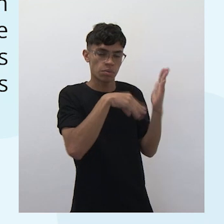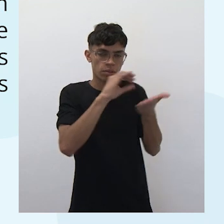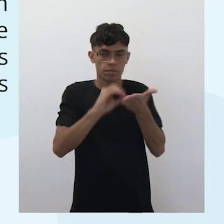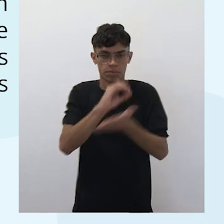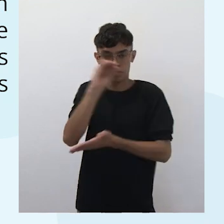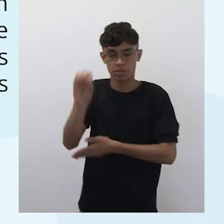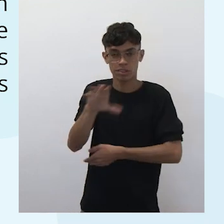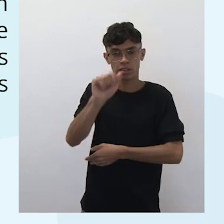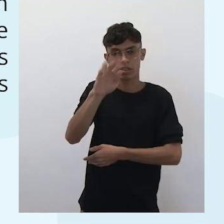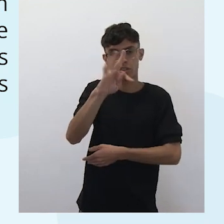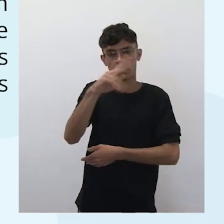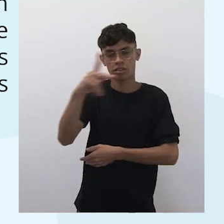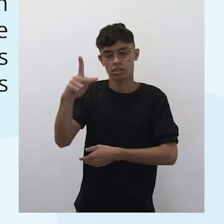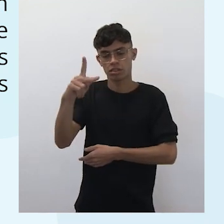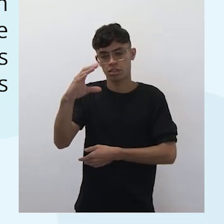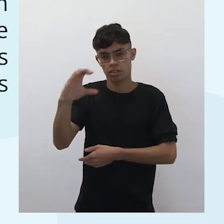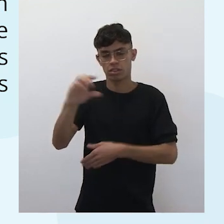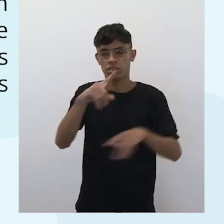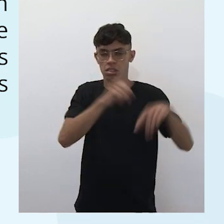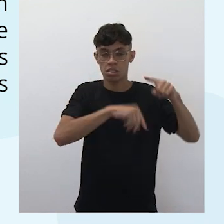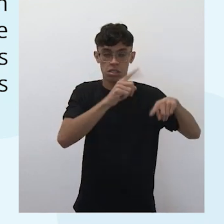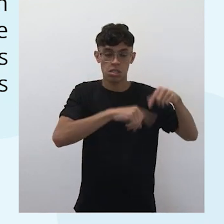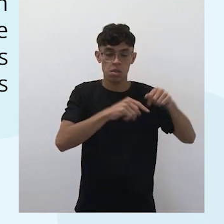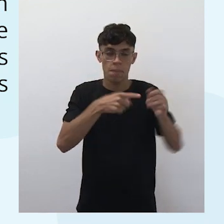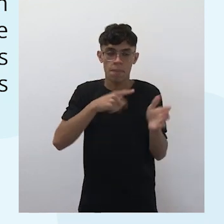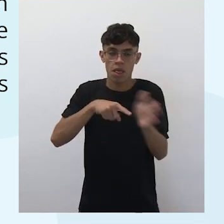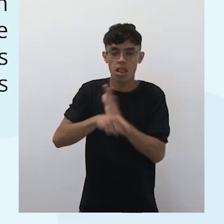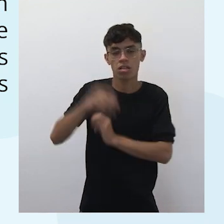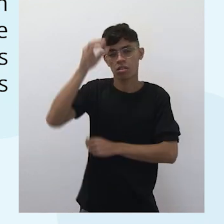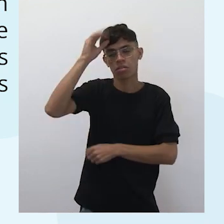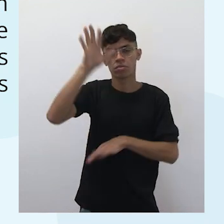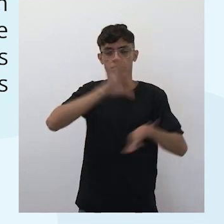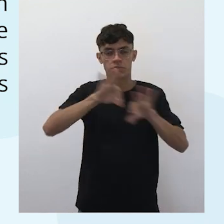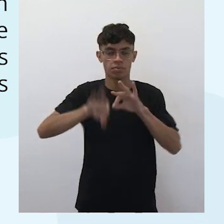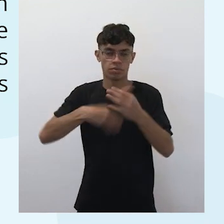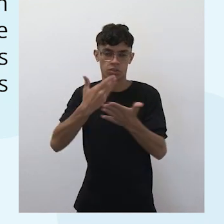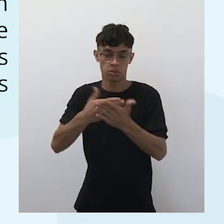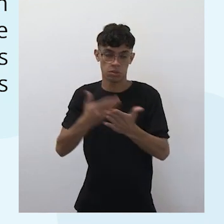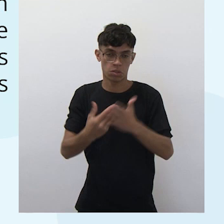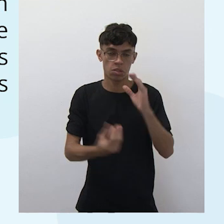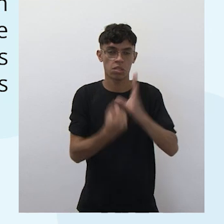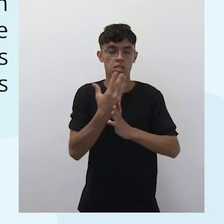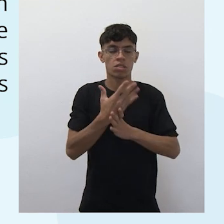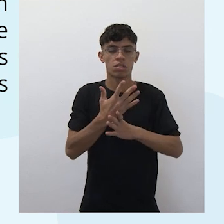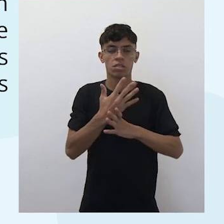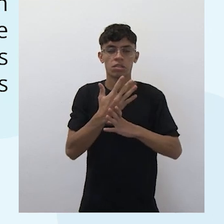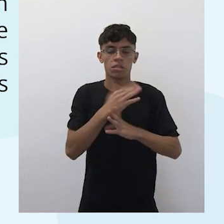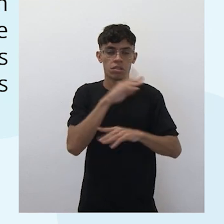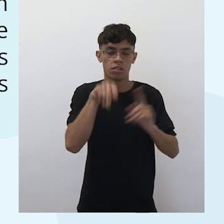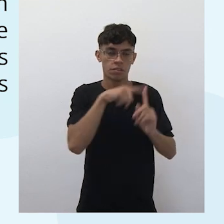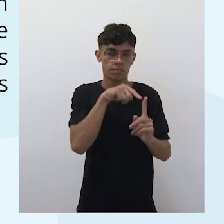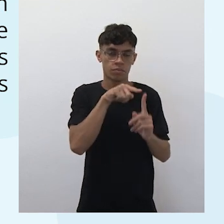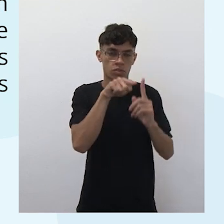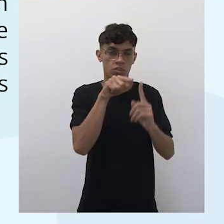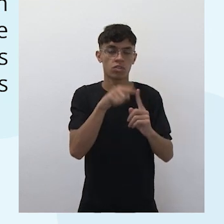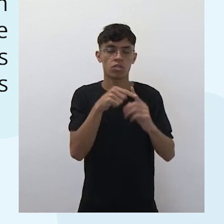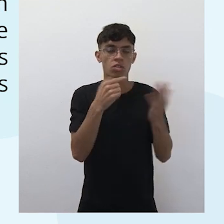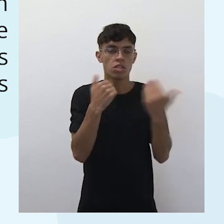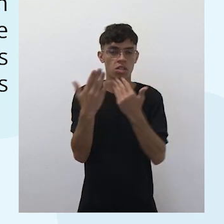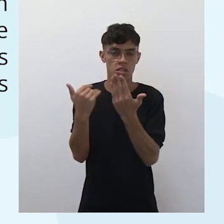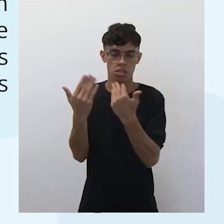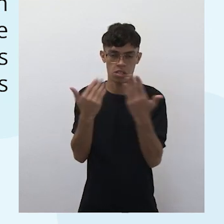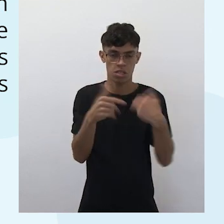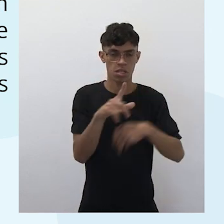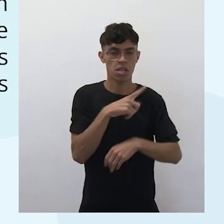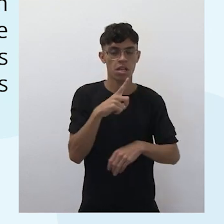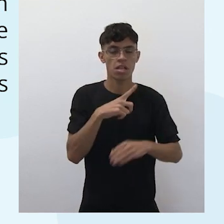mídias da TPC, os materiais disponíveis para aumento do repertório no planejamento das aulas, na perspectiva de pontualizar discussões nas unidades